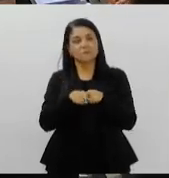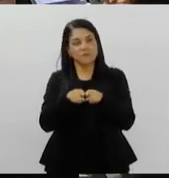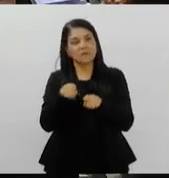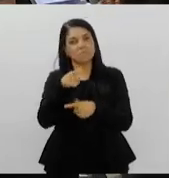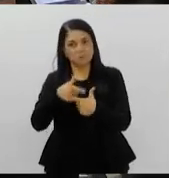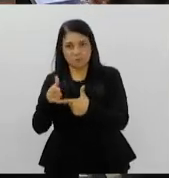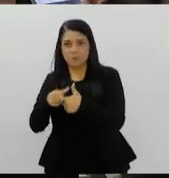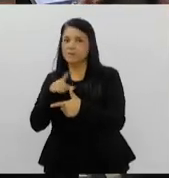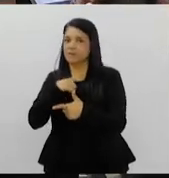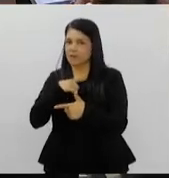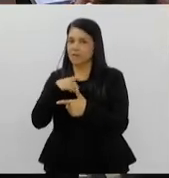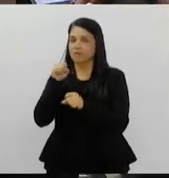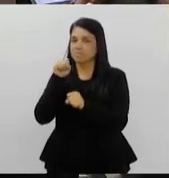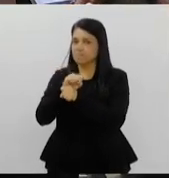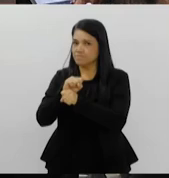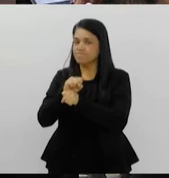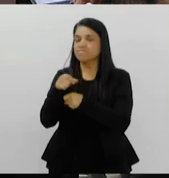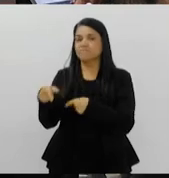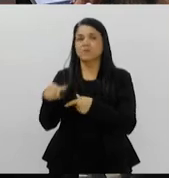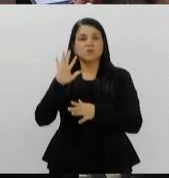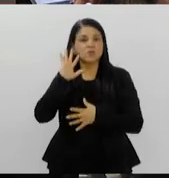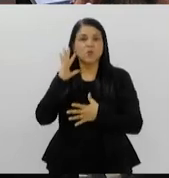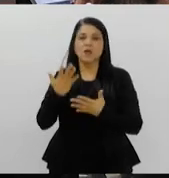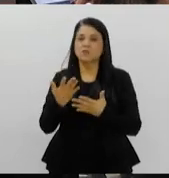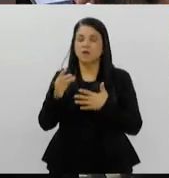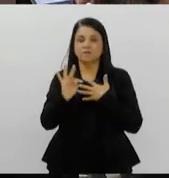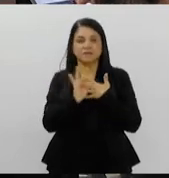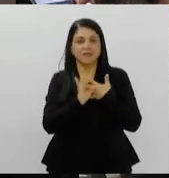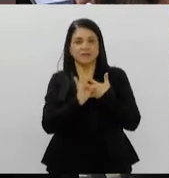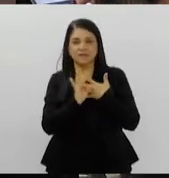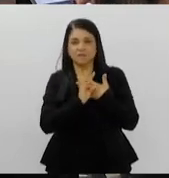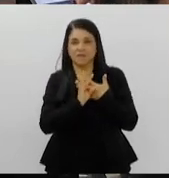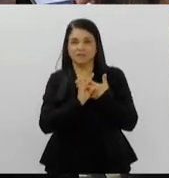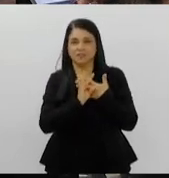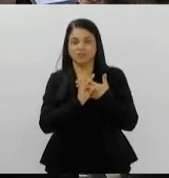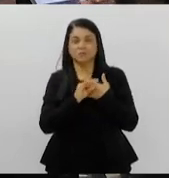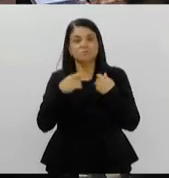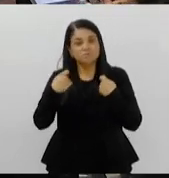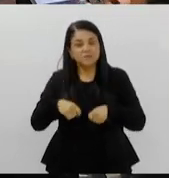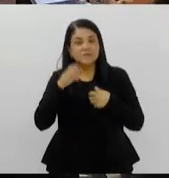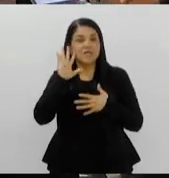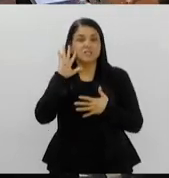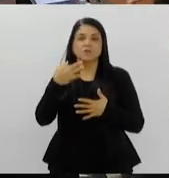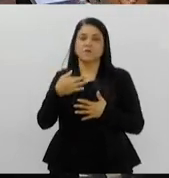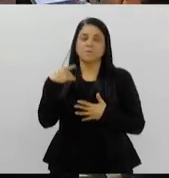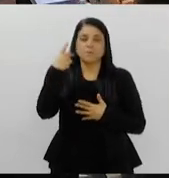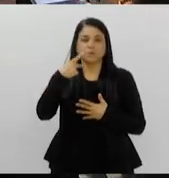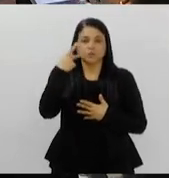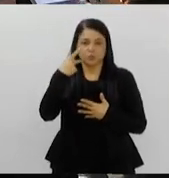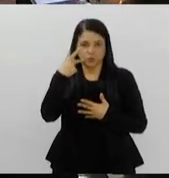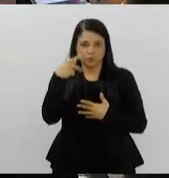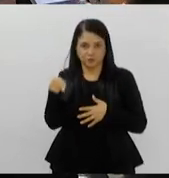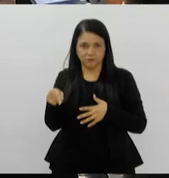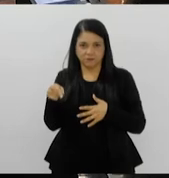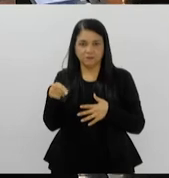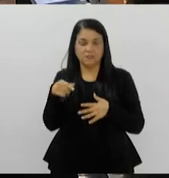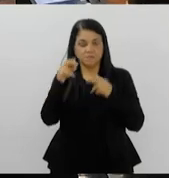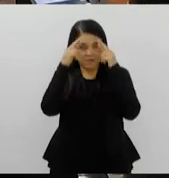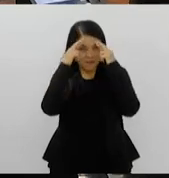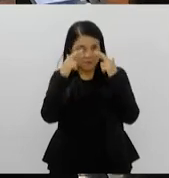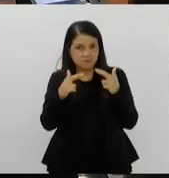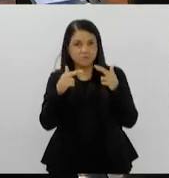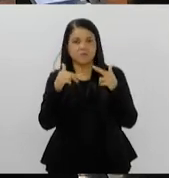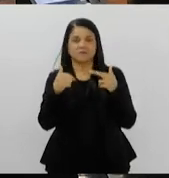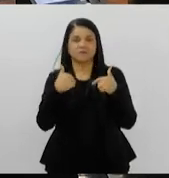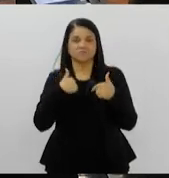dos entraves é esse, que não se resolve tecnicamente, sim politicamente. Essa é a minha questão,